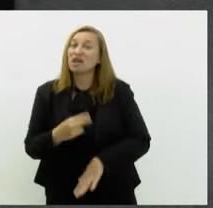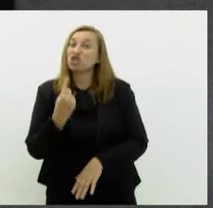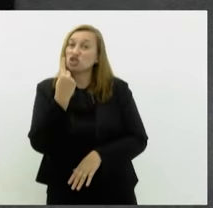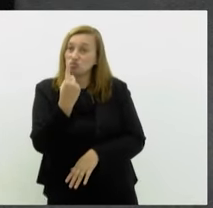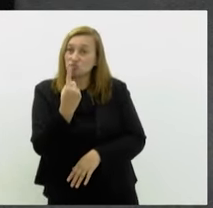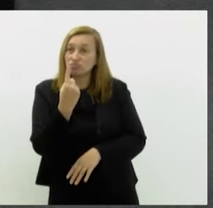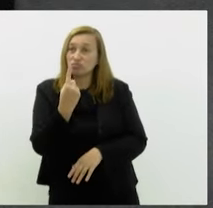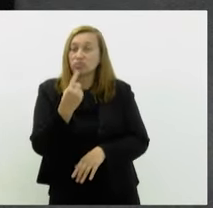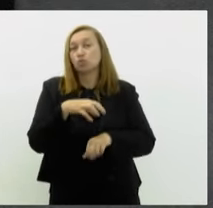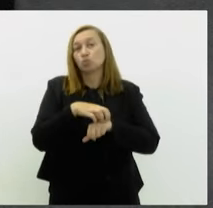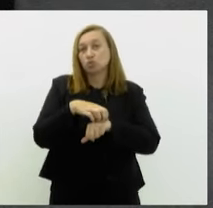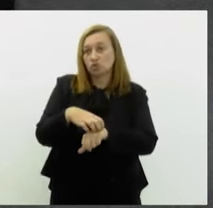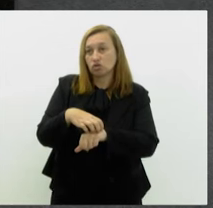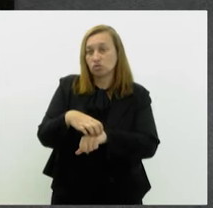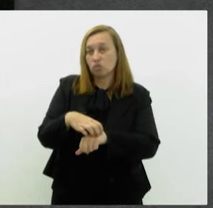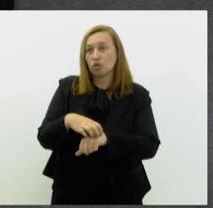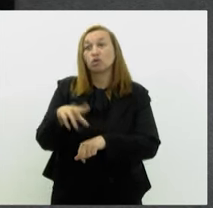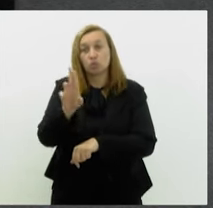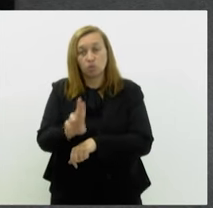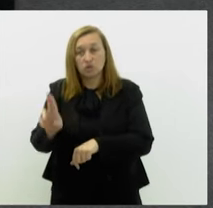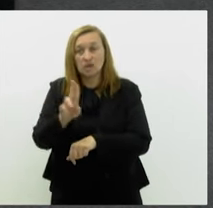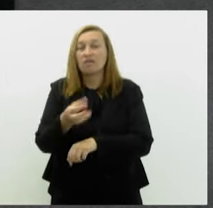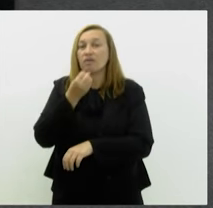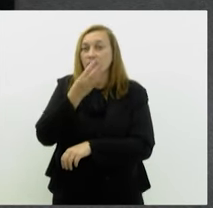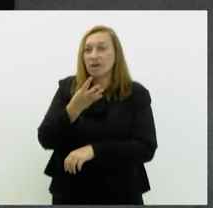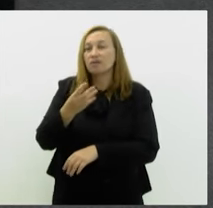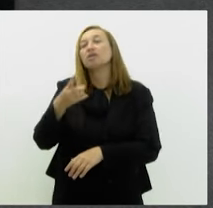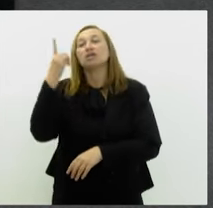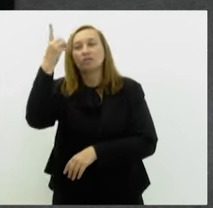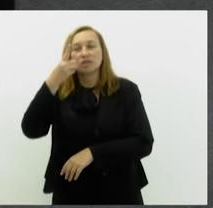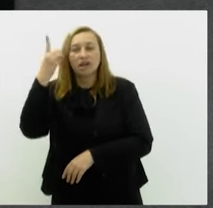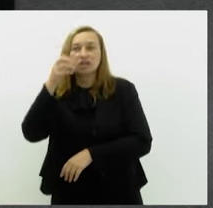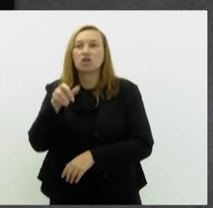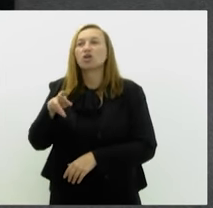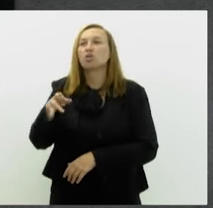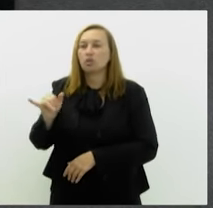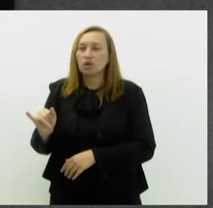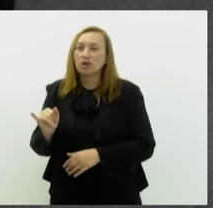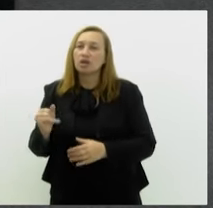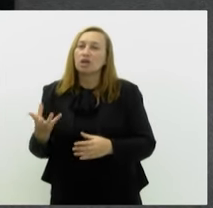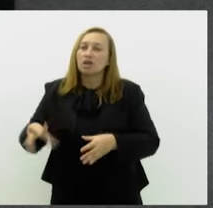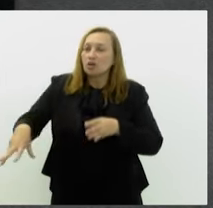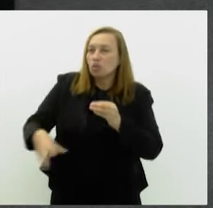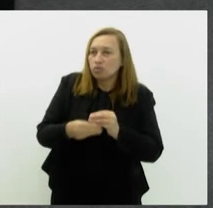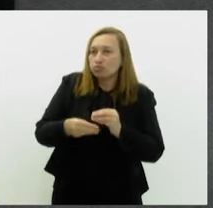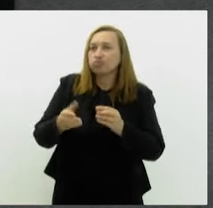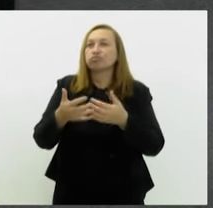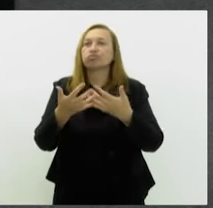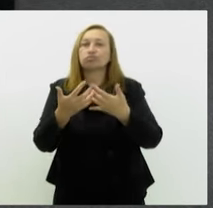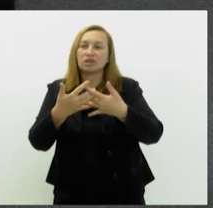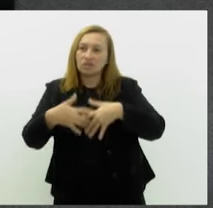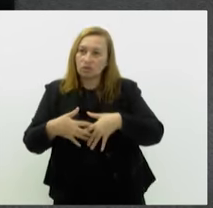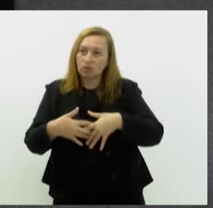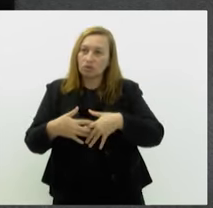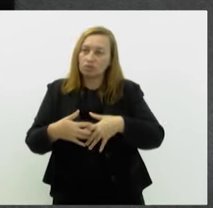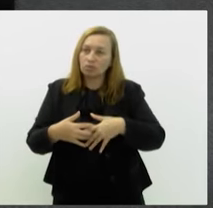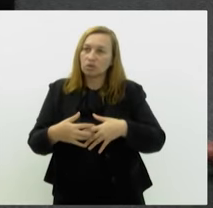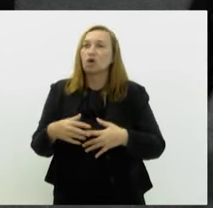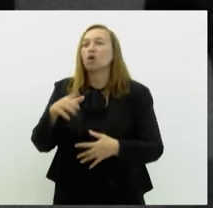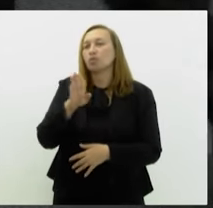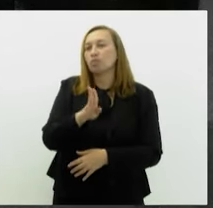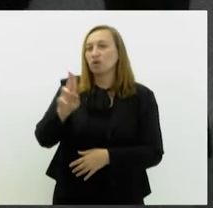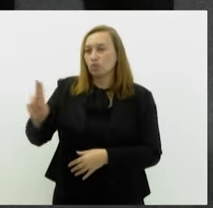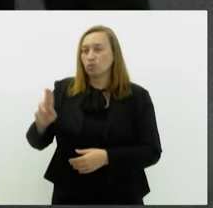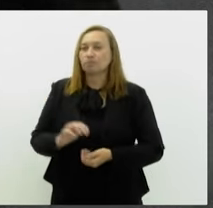transporte. Então faz bem o deputado Iuri querer incluir Petrópolis no bilhete